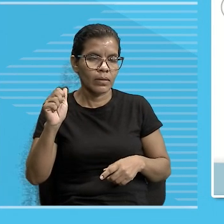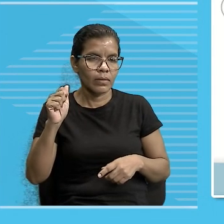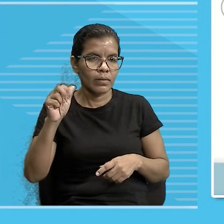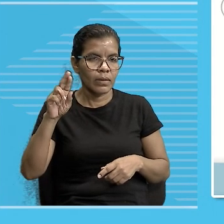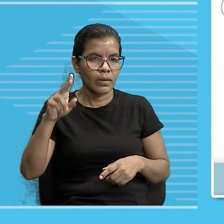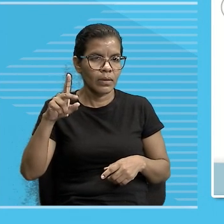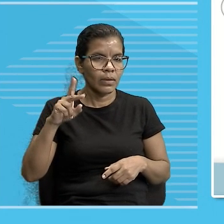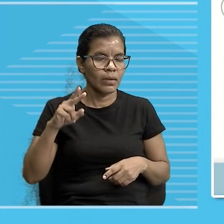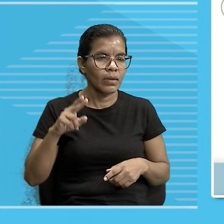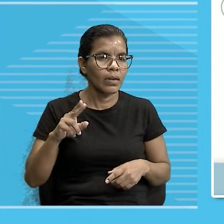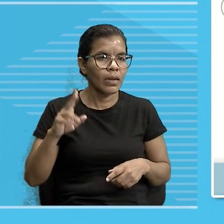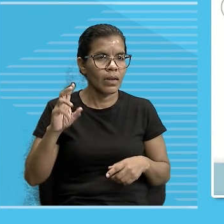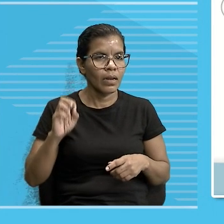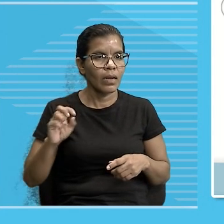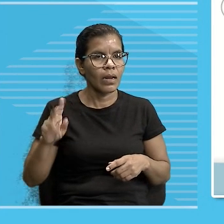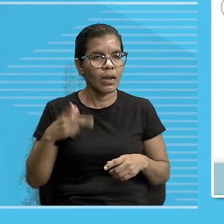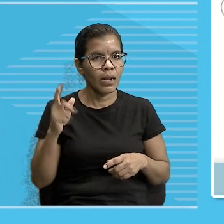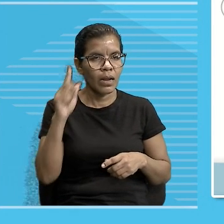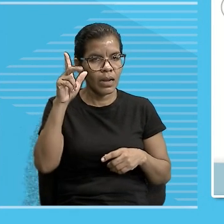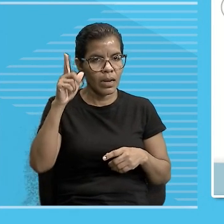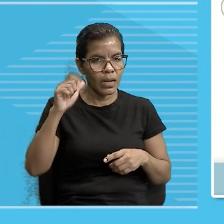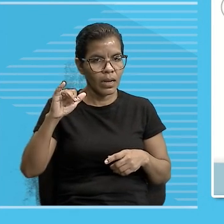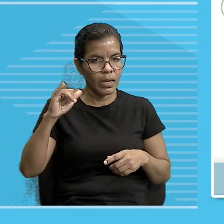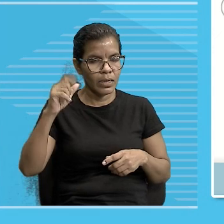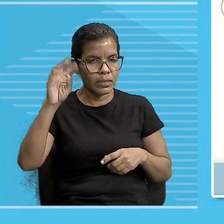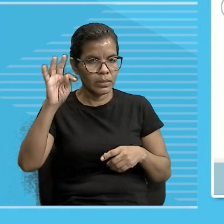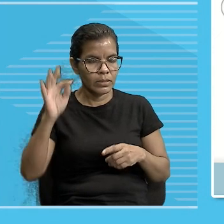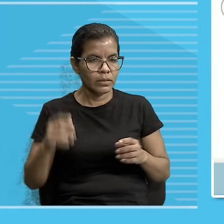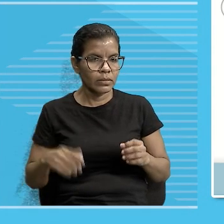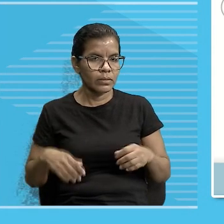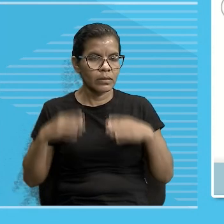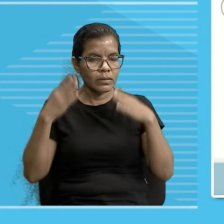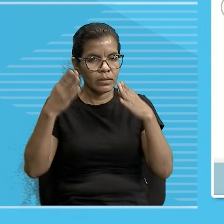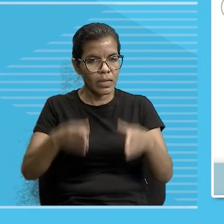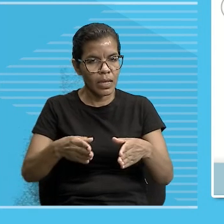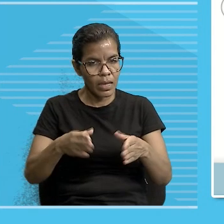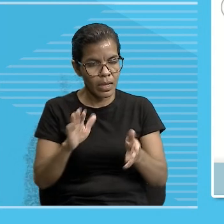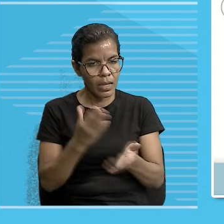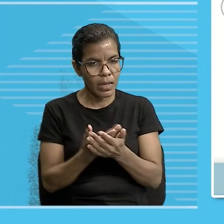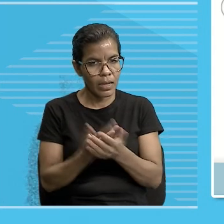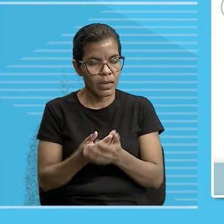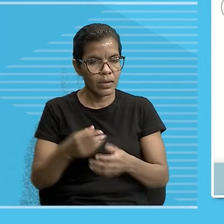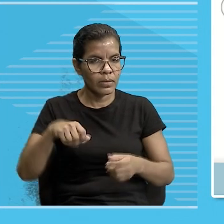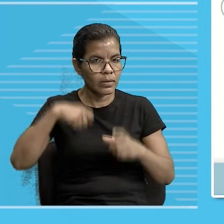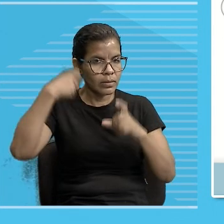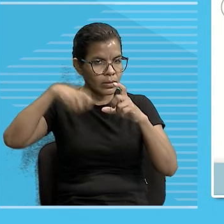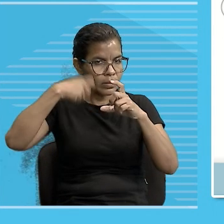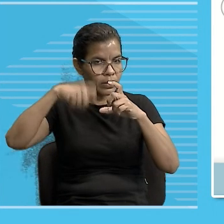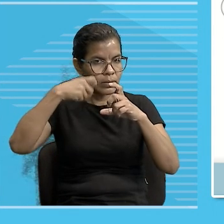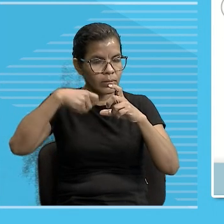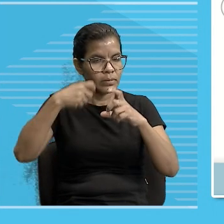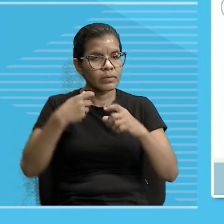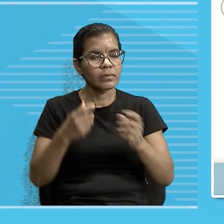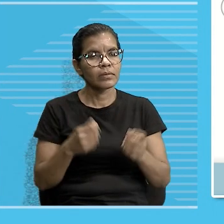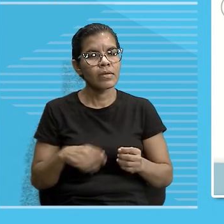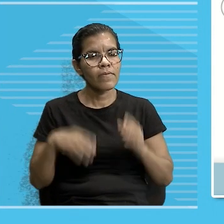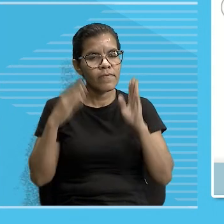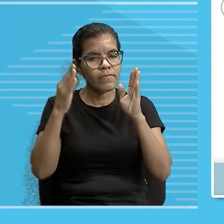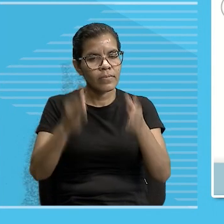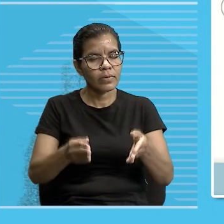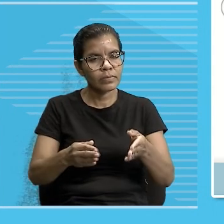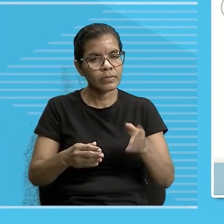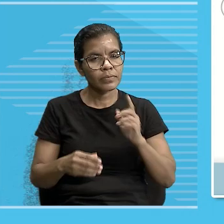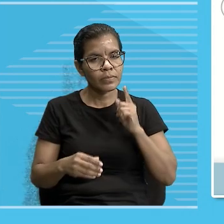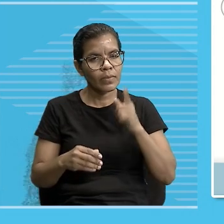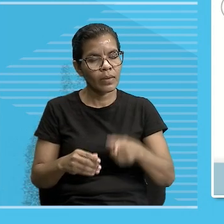não presencial, eu foquei na parte matemática desse processo. Então, vão